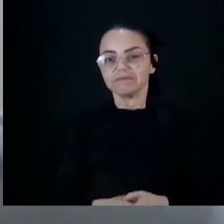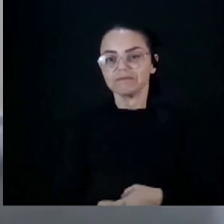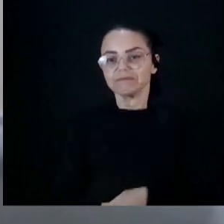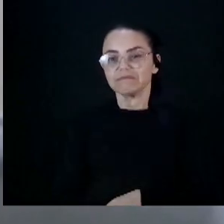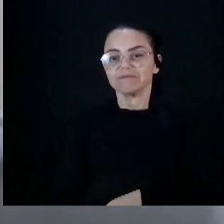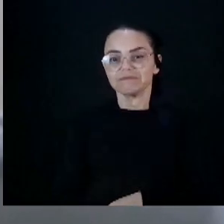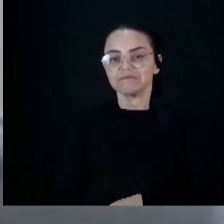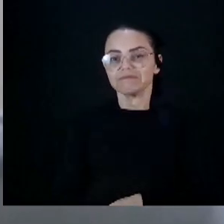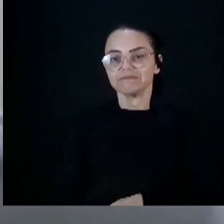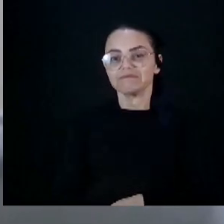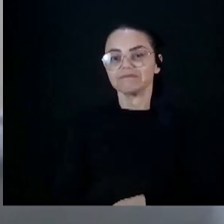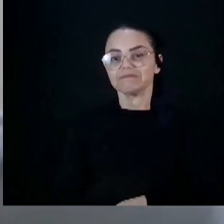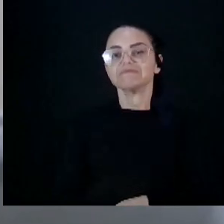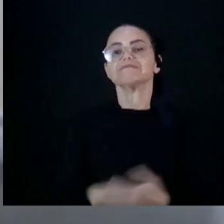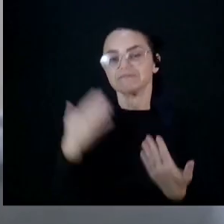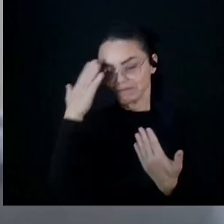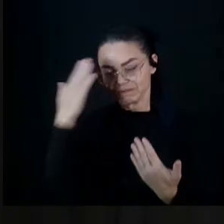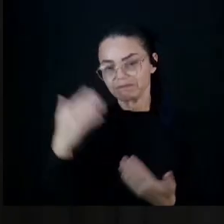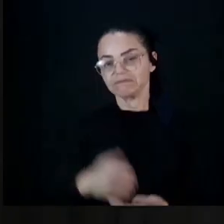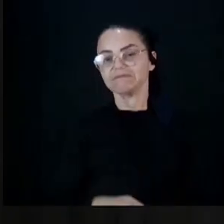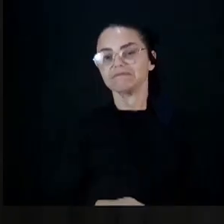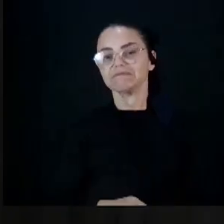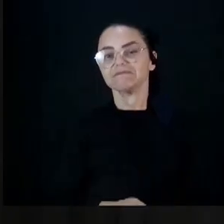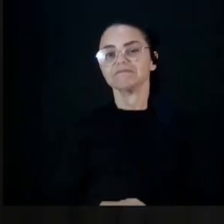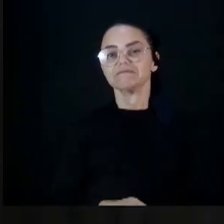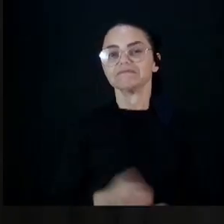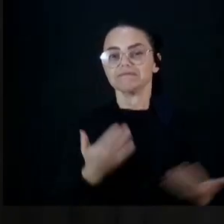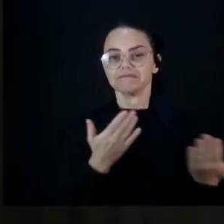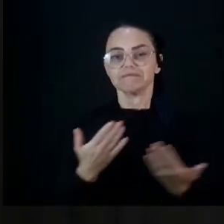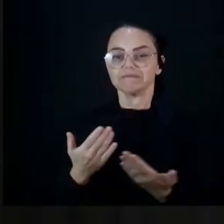que agradeço aí o convite.